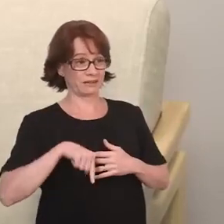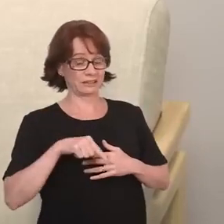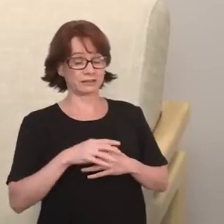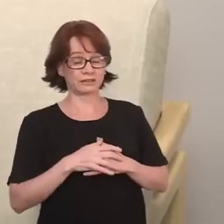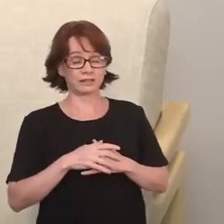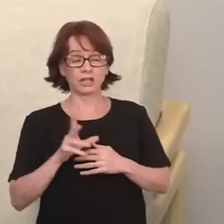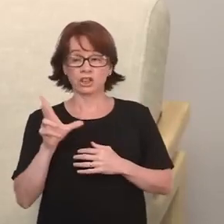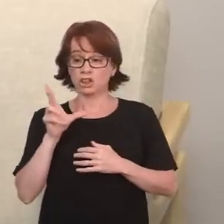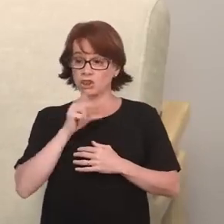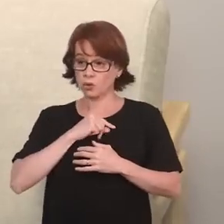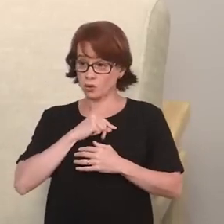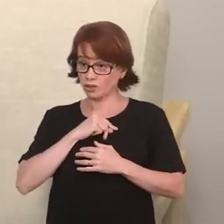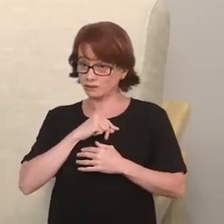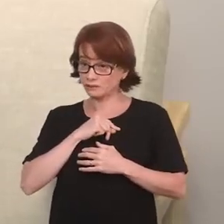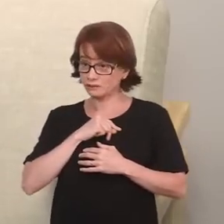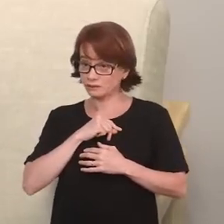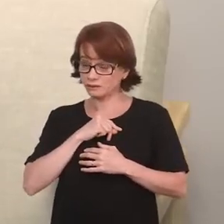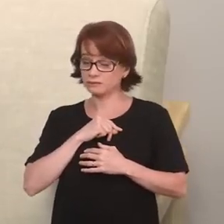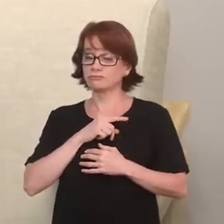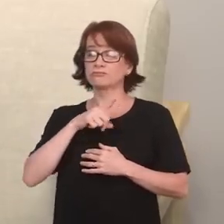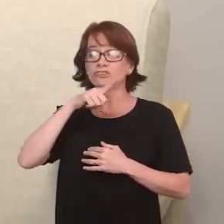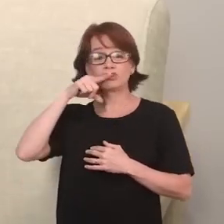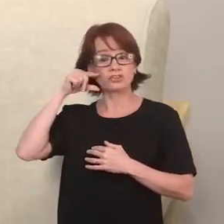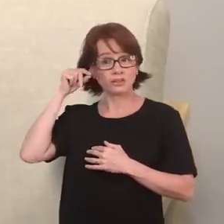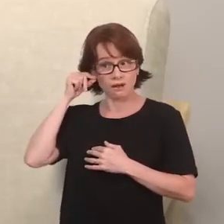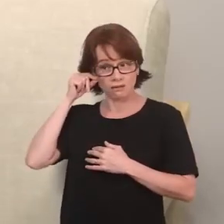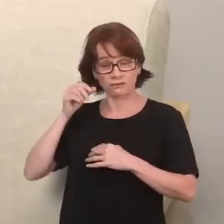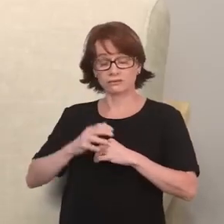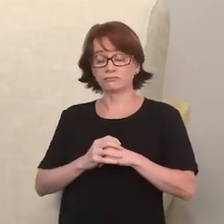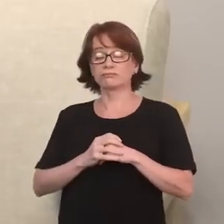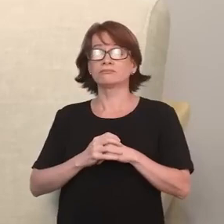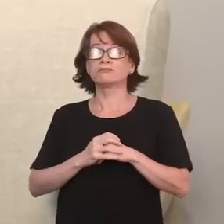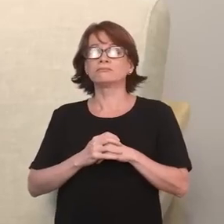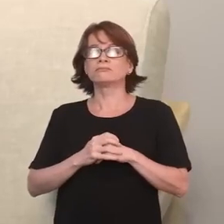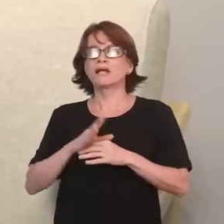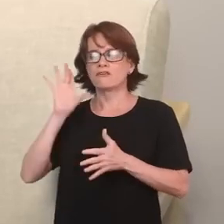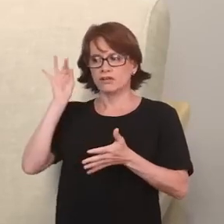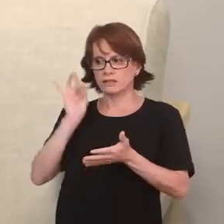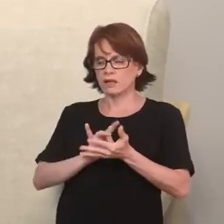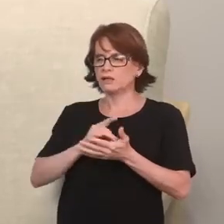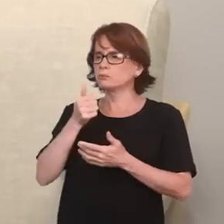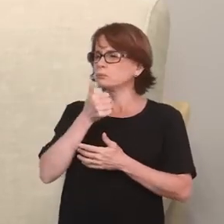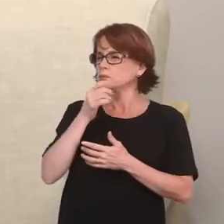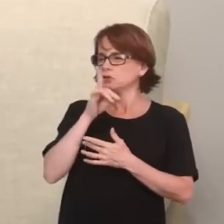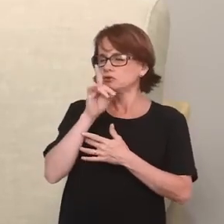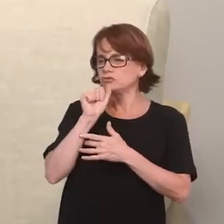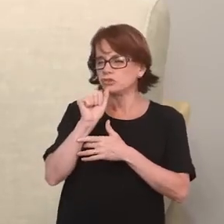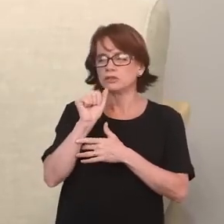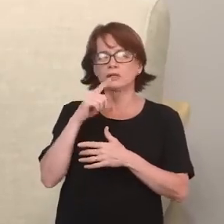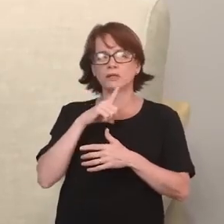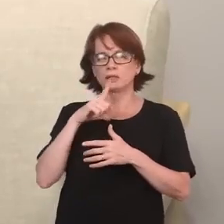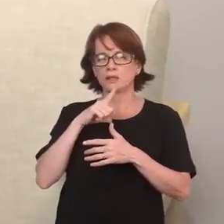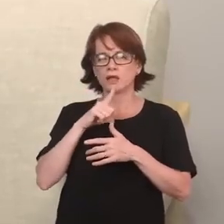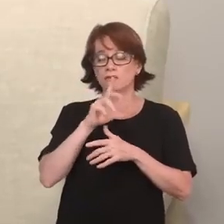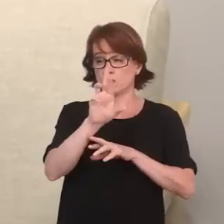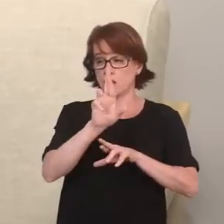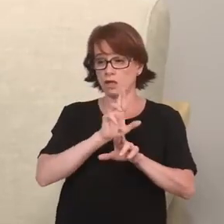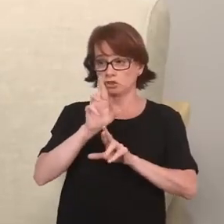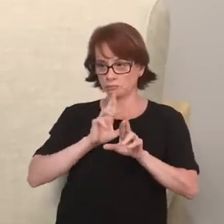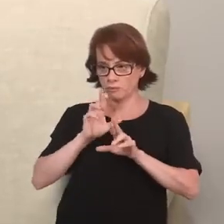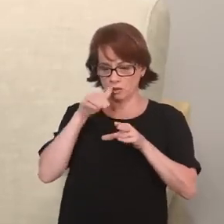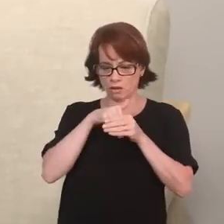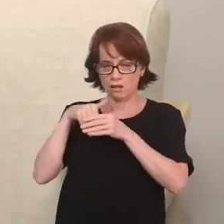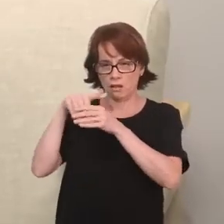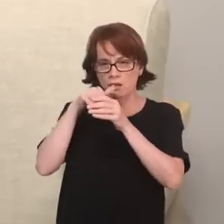a verdade, né, no dia que saiu o resultado, no primeiro turno, o resultado para nós, né, deputados, primeiro eu